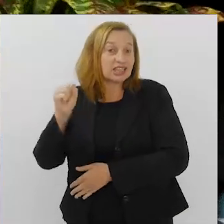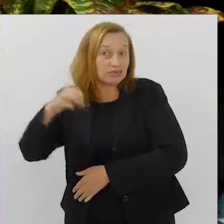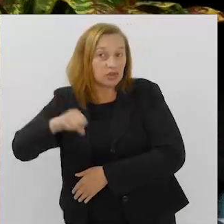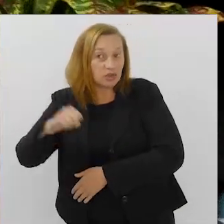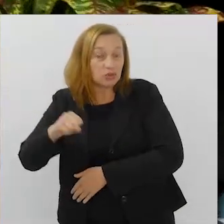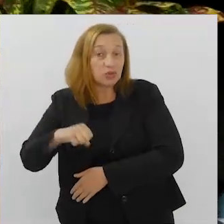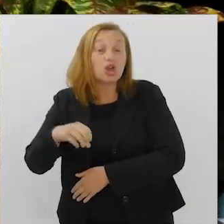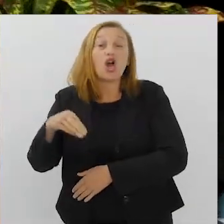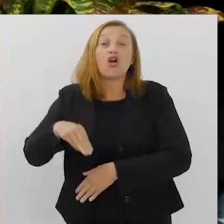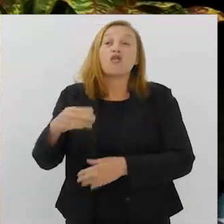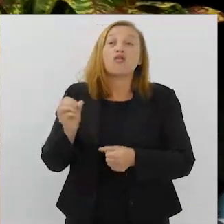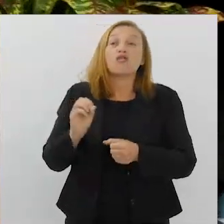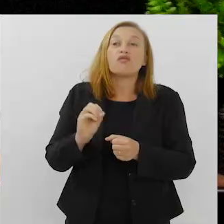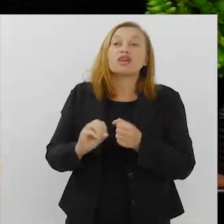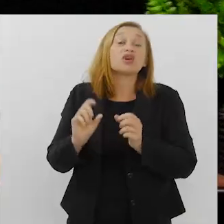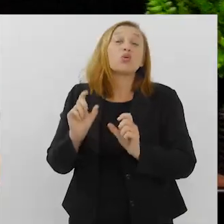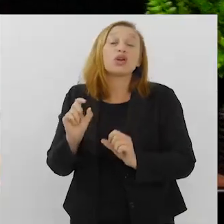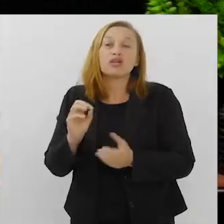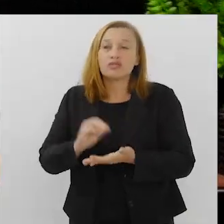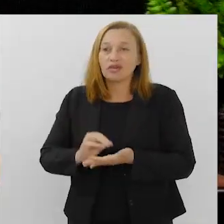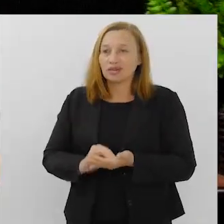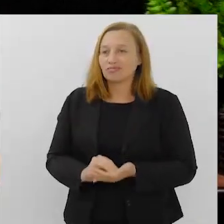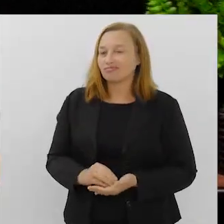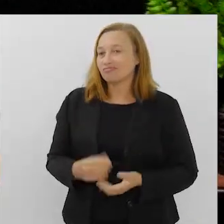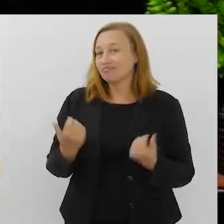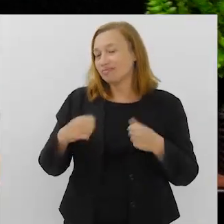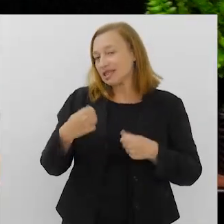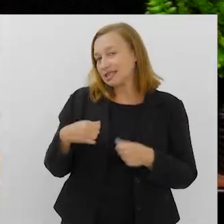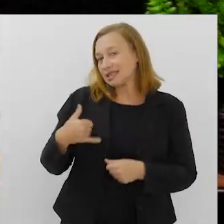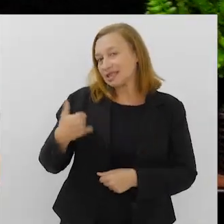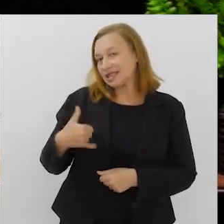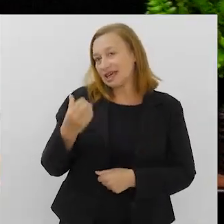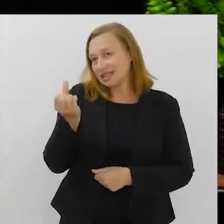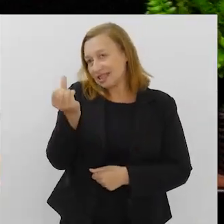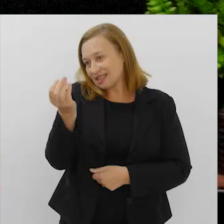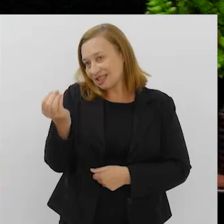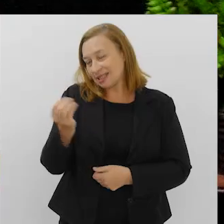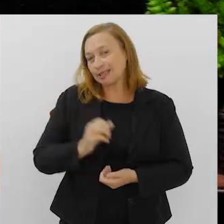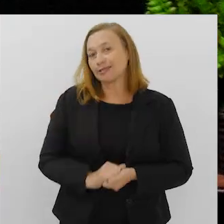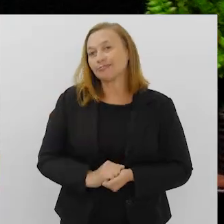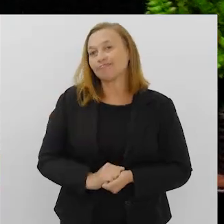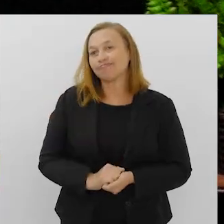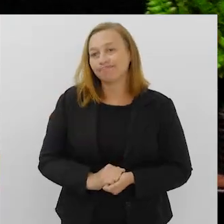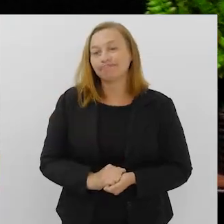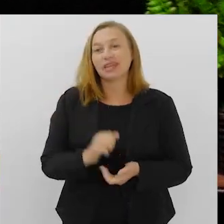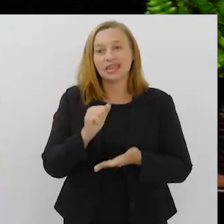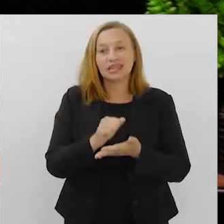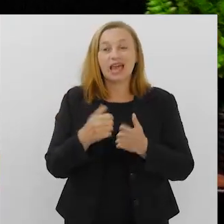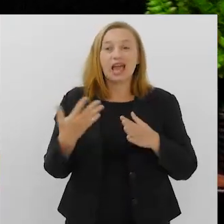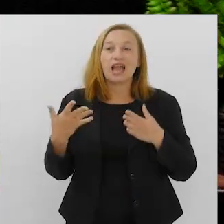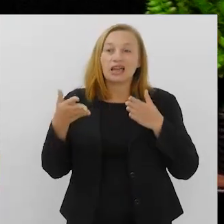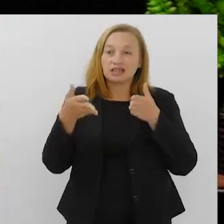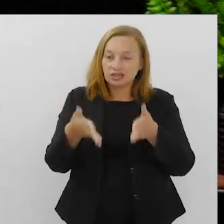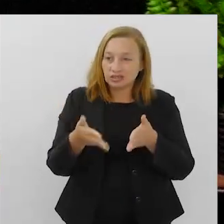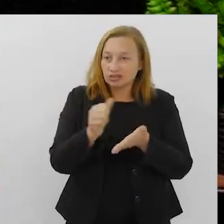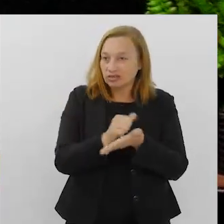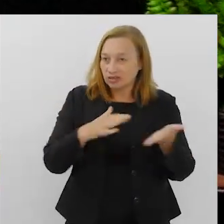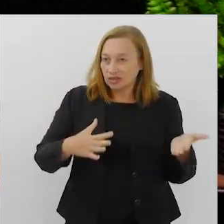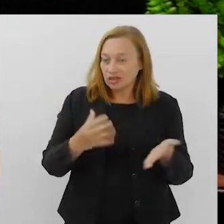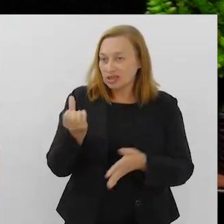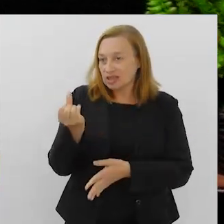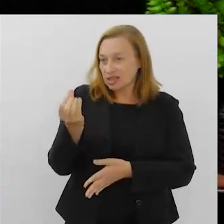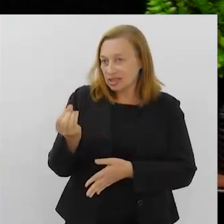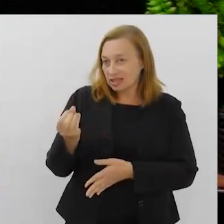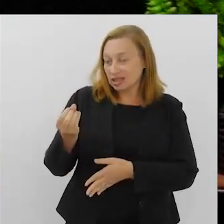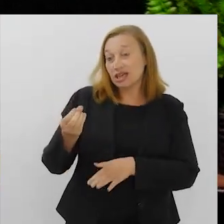que fazer para poder participar? Precisa ter 60 anos, né? A nossa atividade é voltada para pessoas